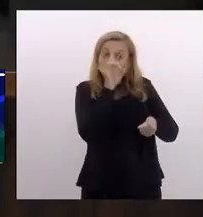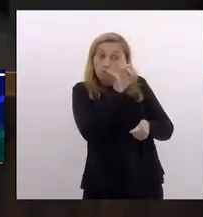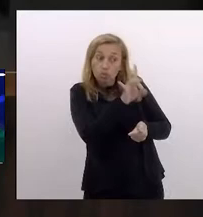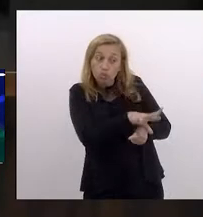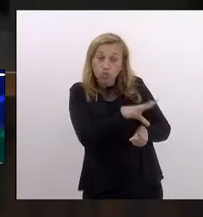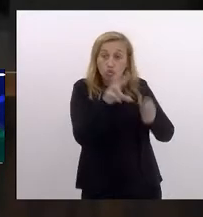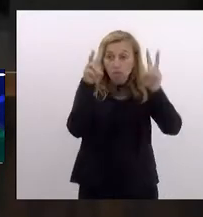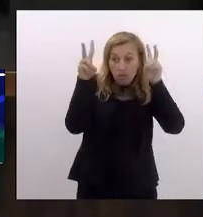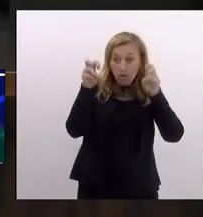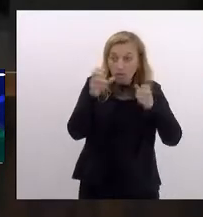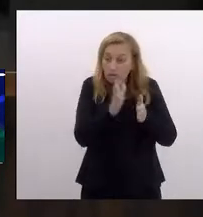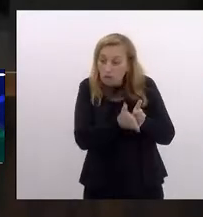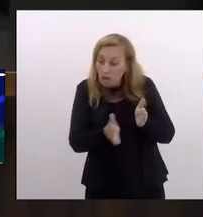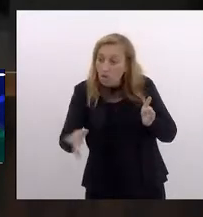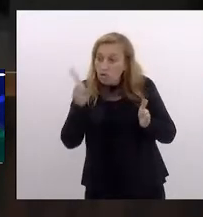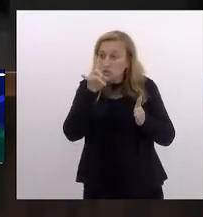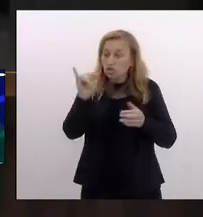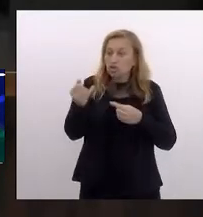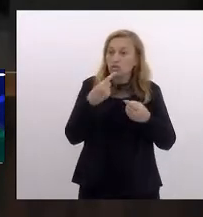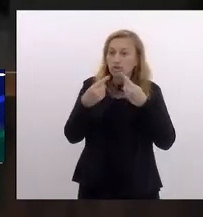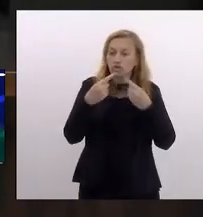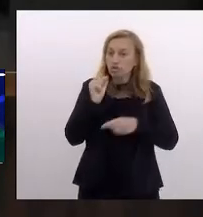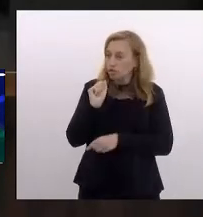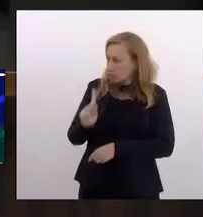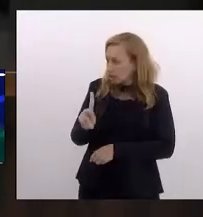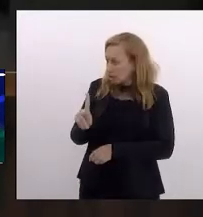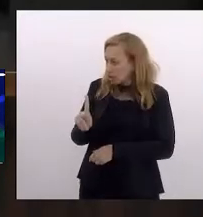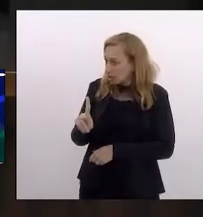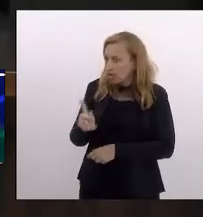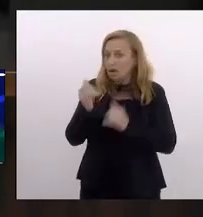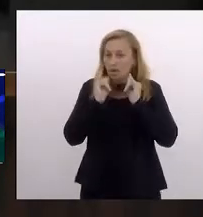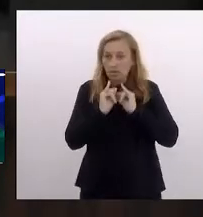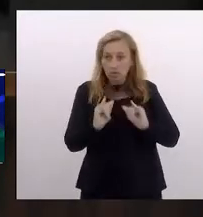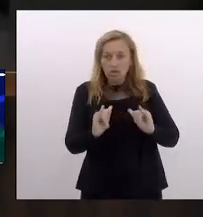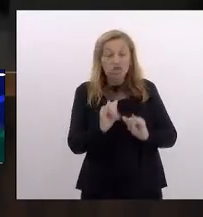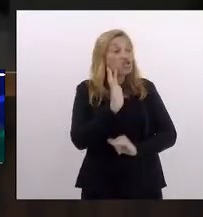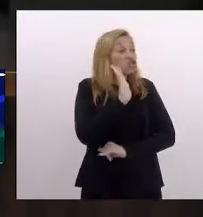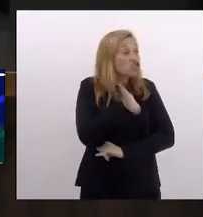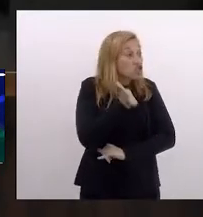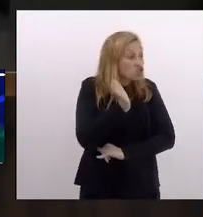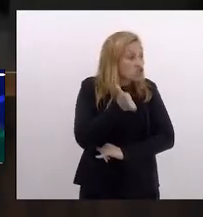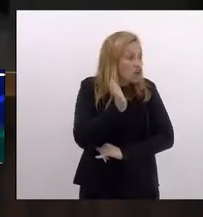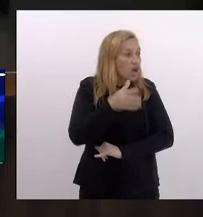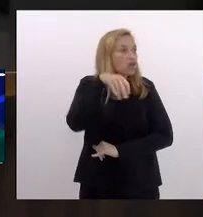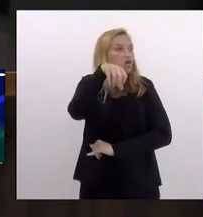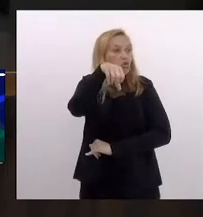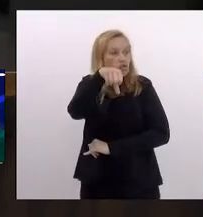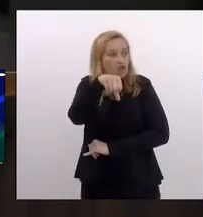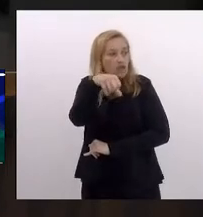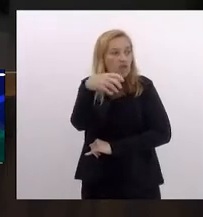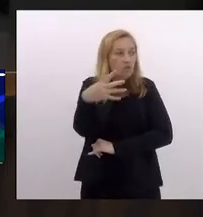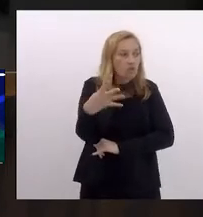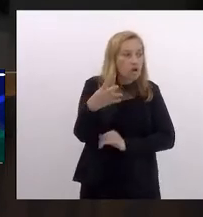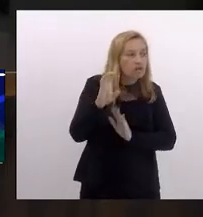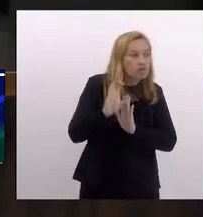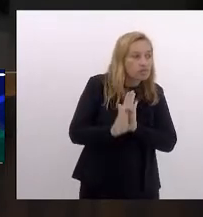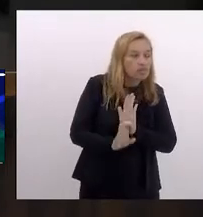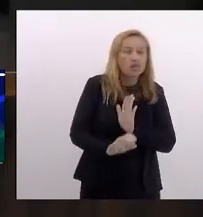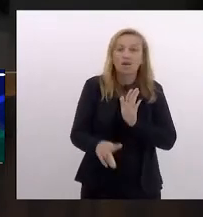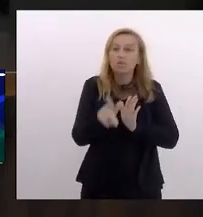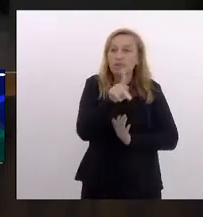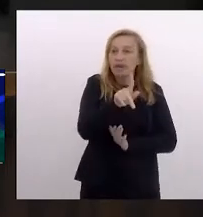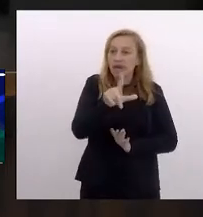última matéria da Ordem do dia a discussão pode ser anunciando que já 94 emendas ao